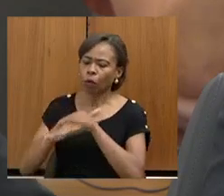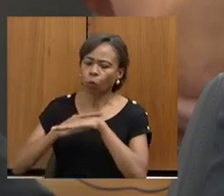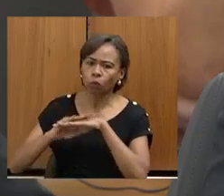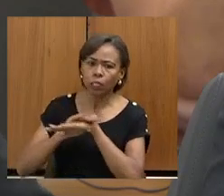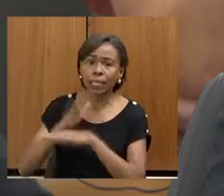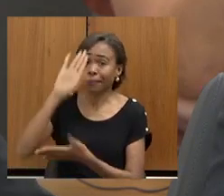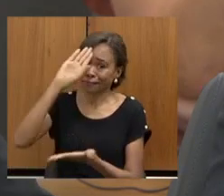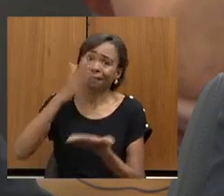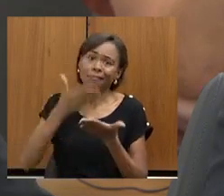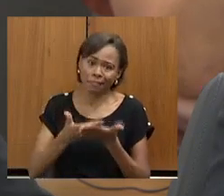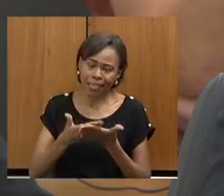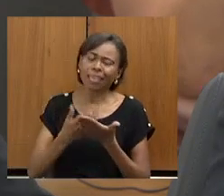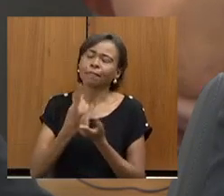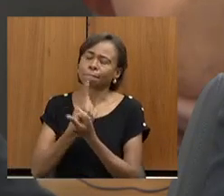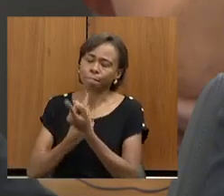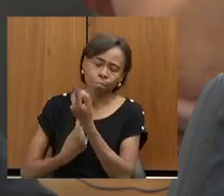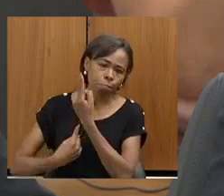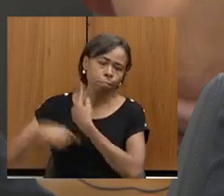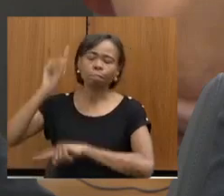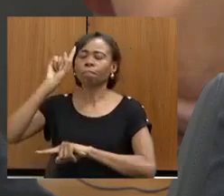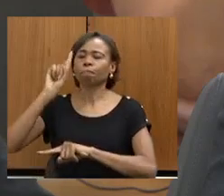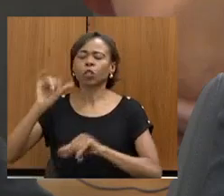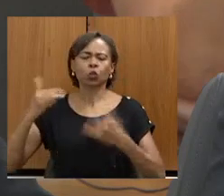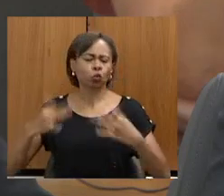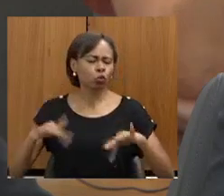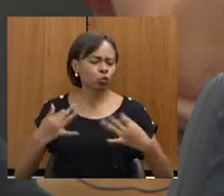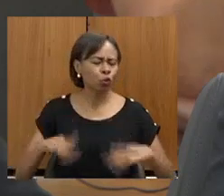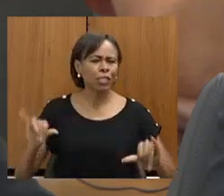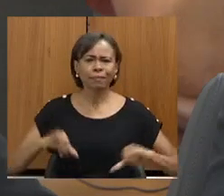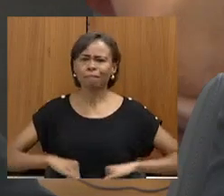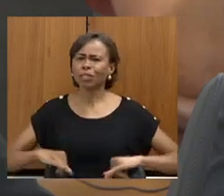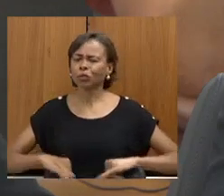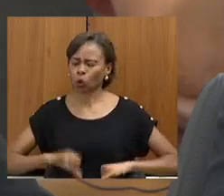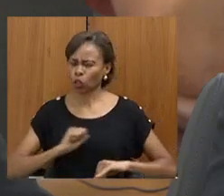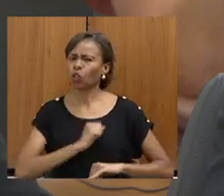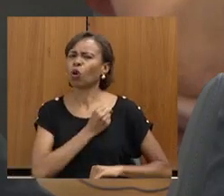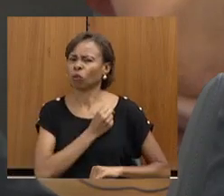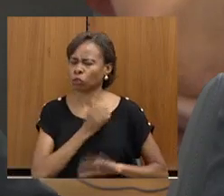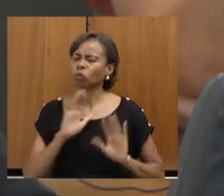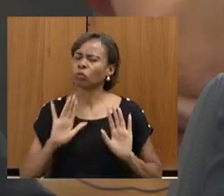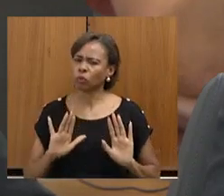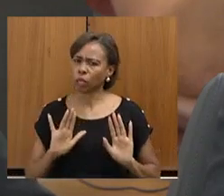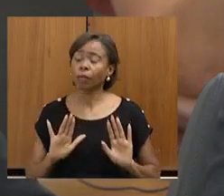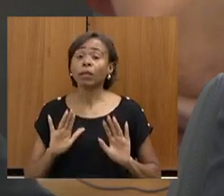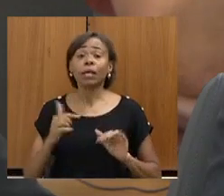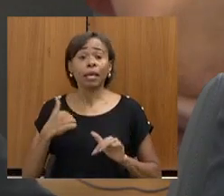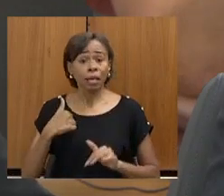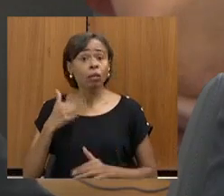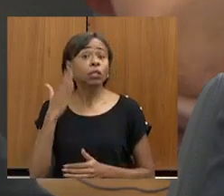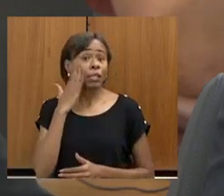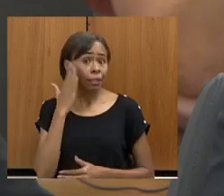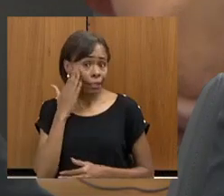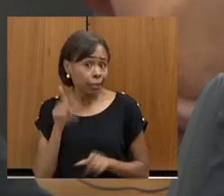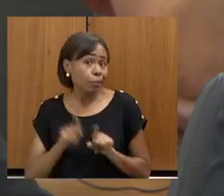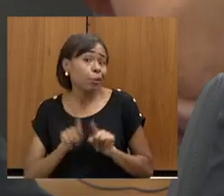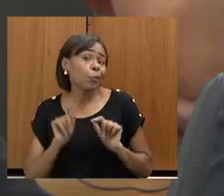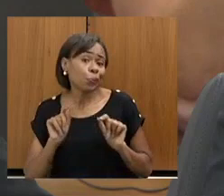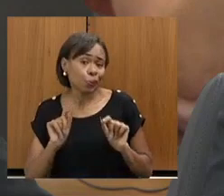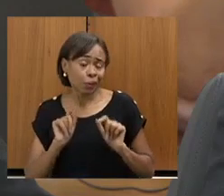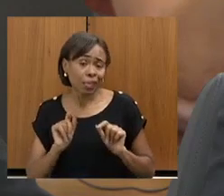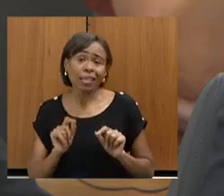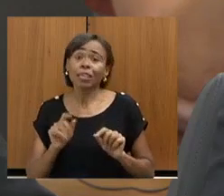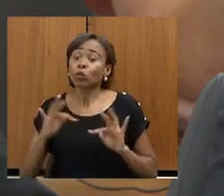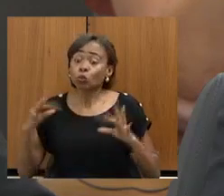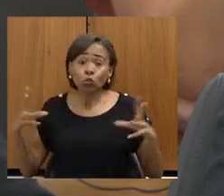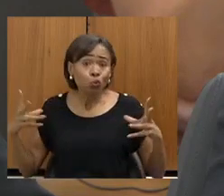vamos superar toda a dor e ódio disseminado. Inclusive, entendo que tudo isso poderia ter sido